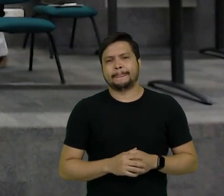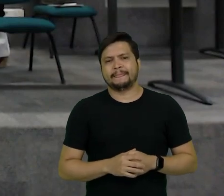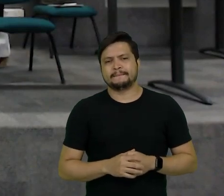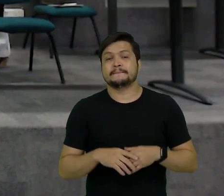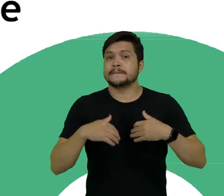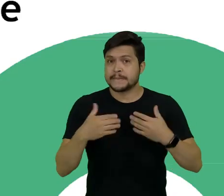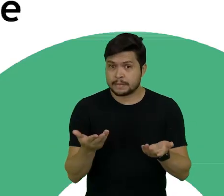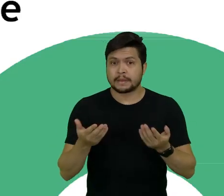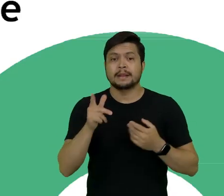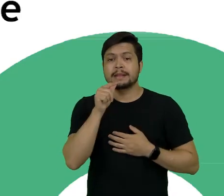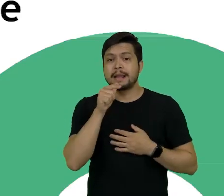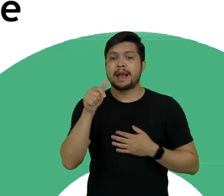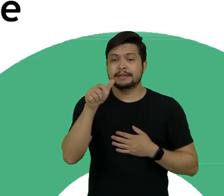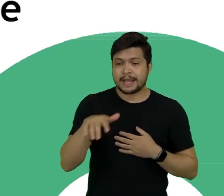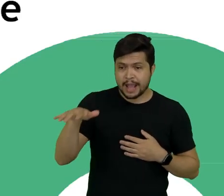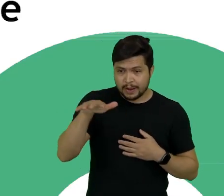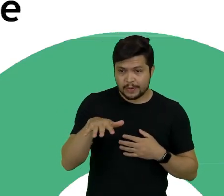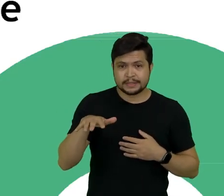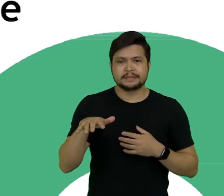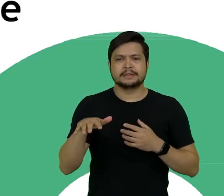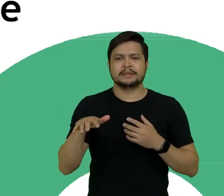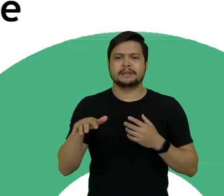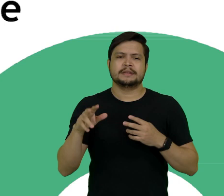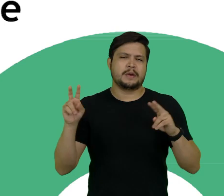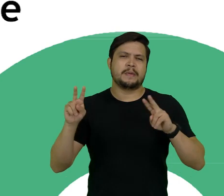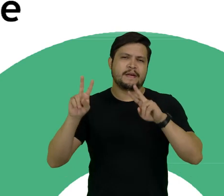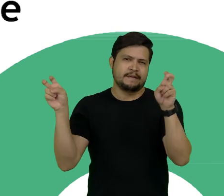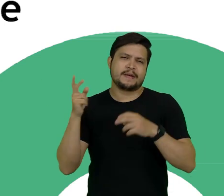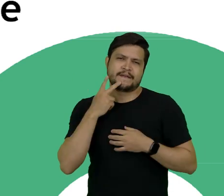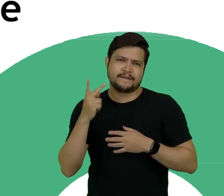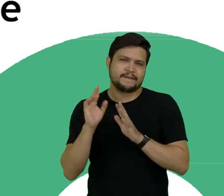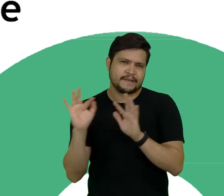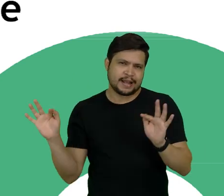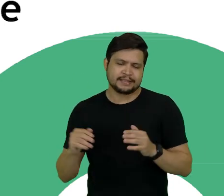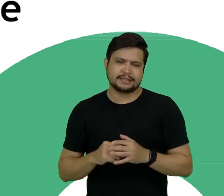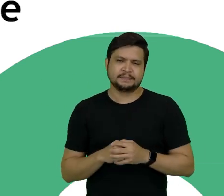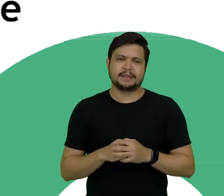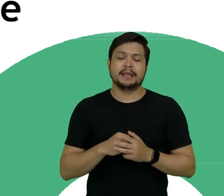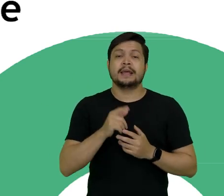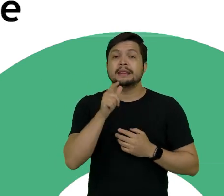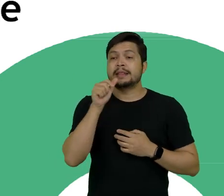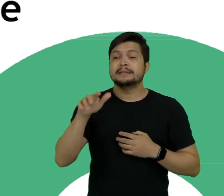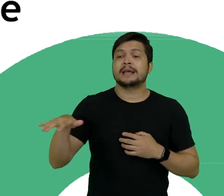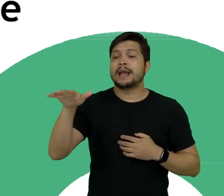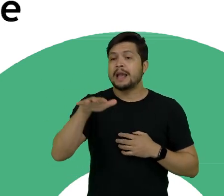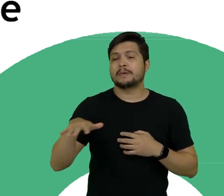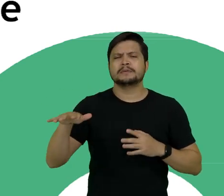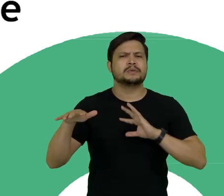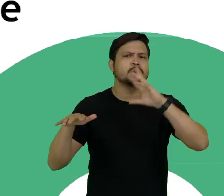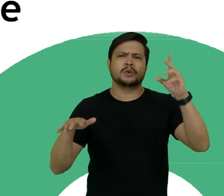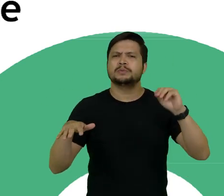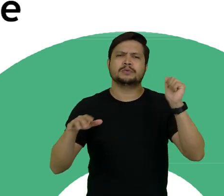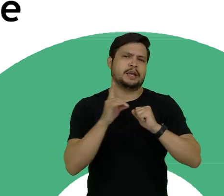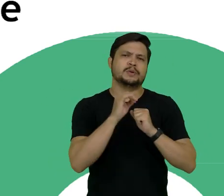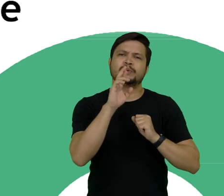fortaleza para nós. Nas águas, todo mundo é doutor. Isso aqui era um professor meu lá de Viçosa, o Mauro Paulino.